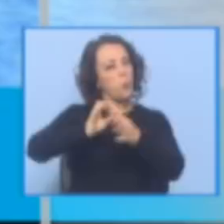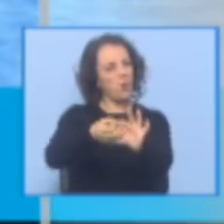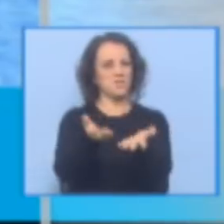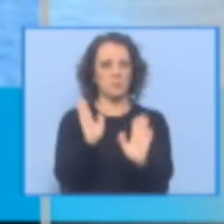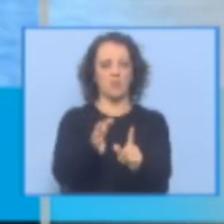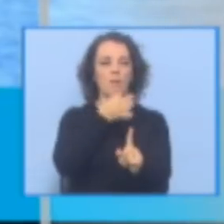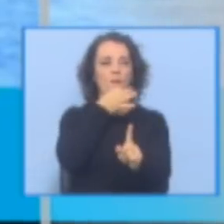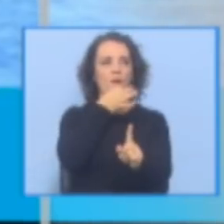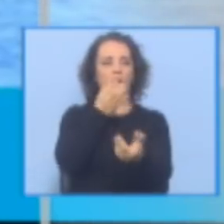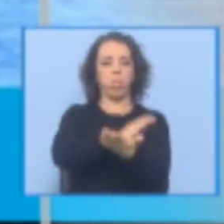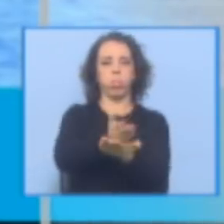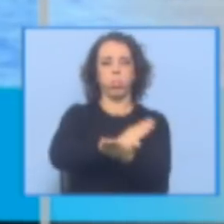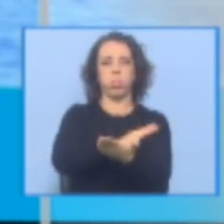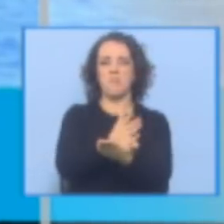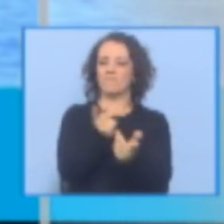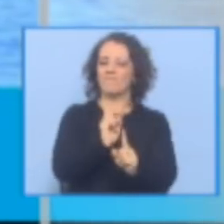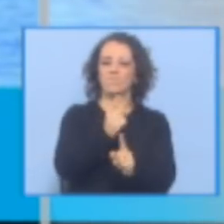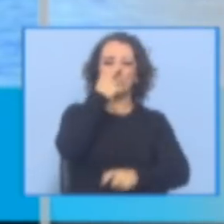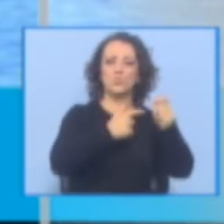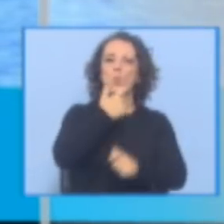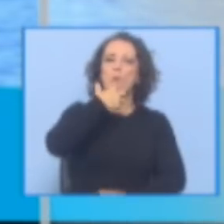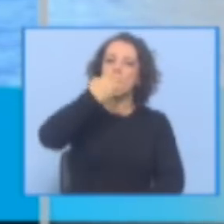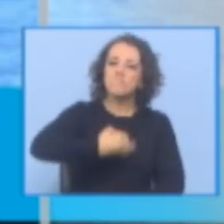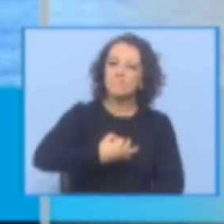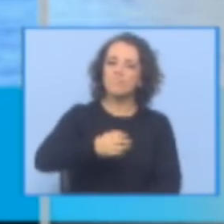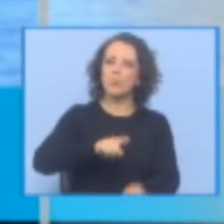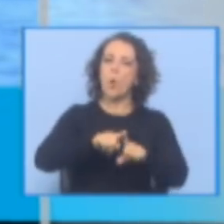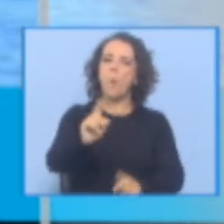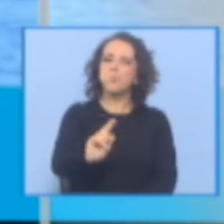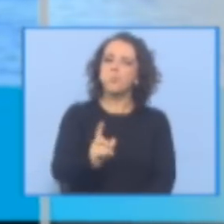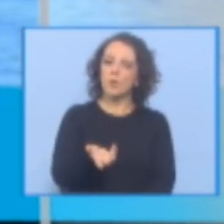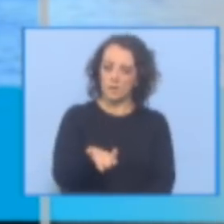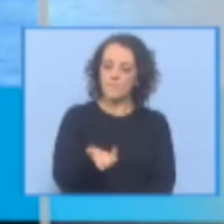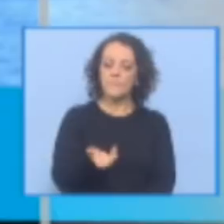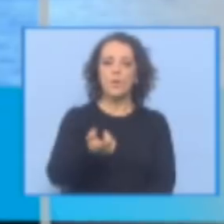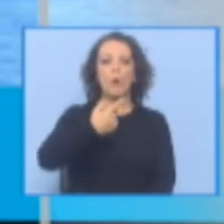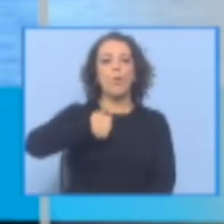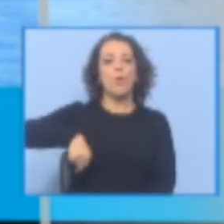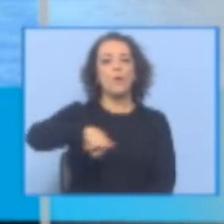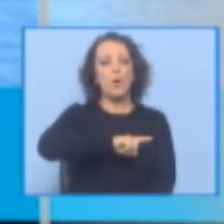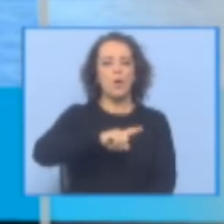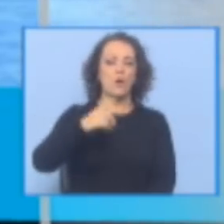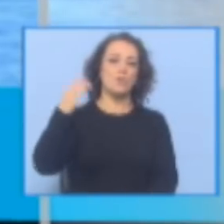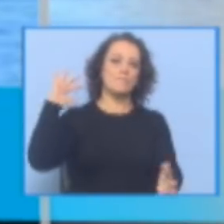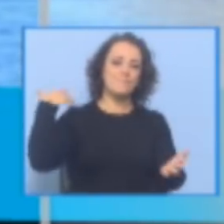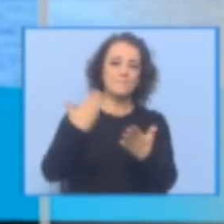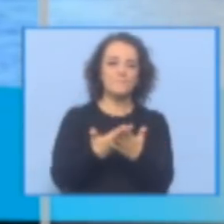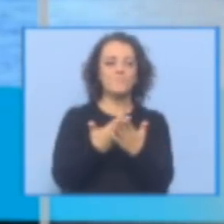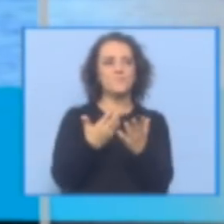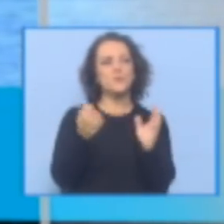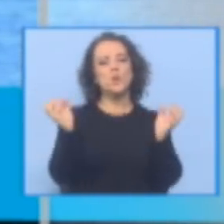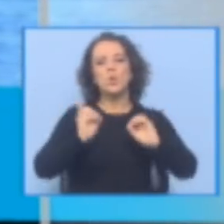sua respeitabilidade e nós não temos vivido, ou não estamos a viver